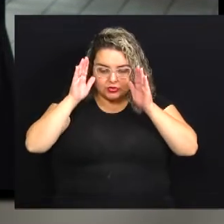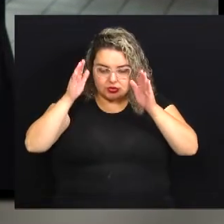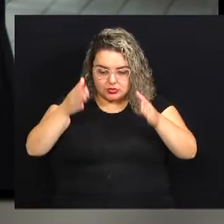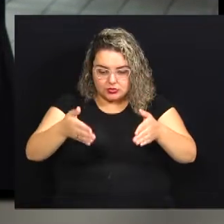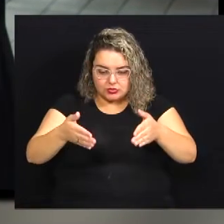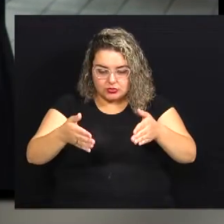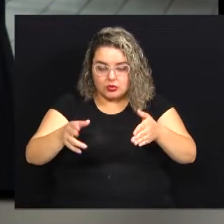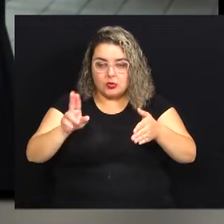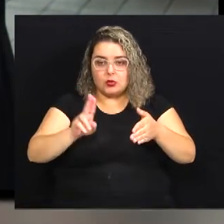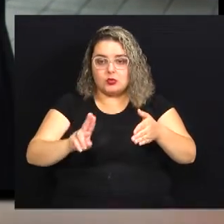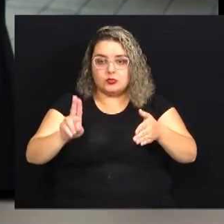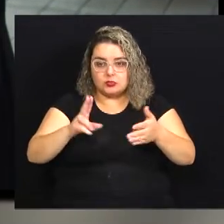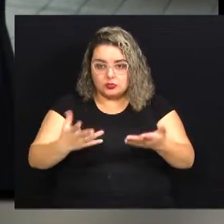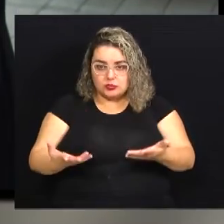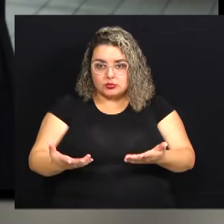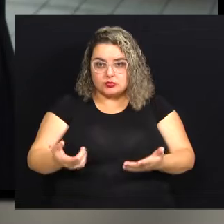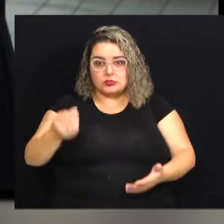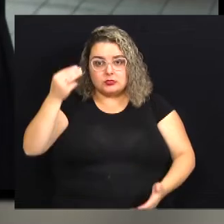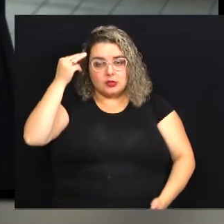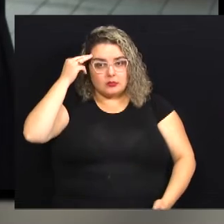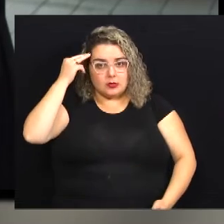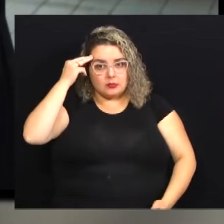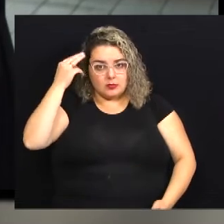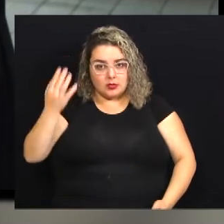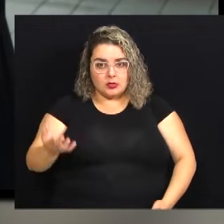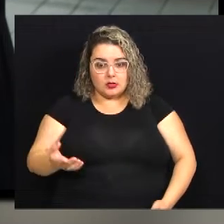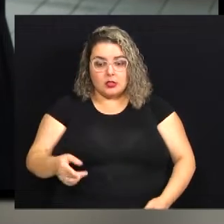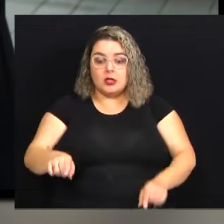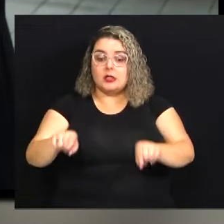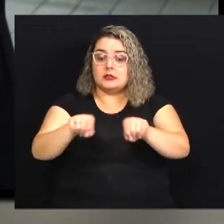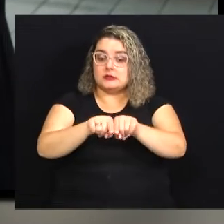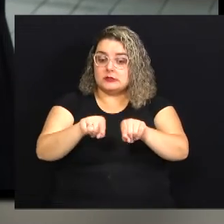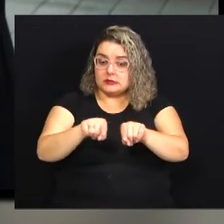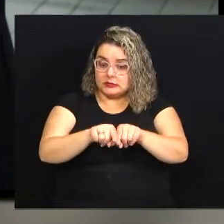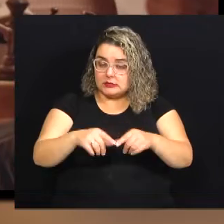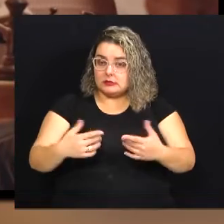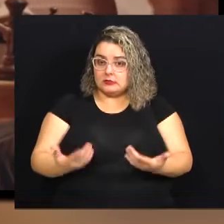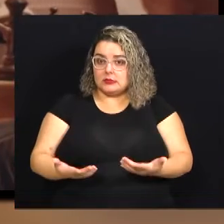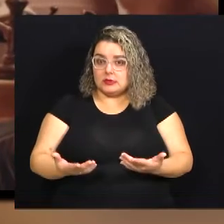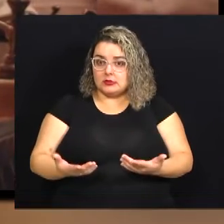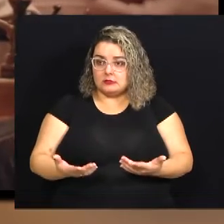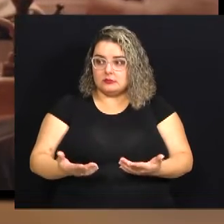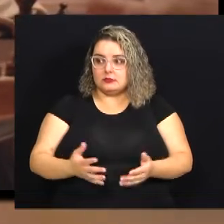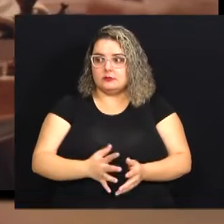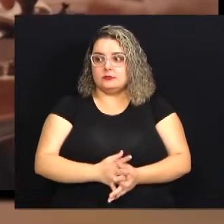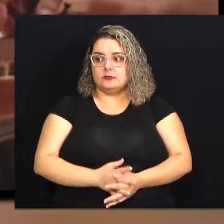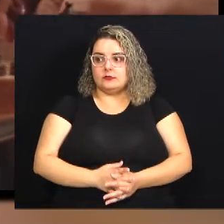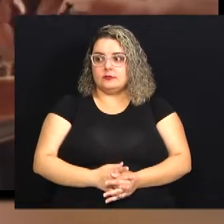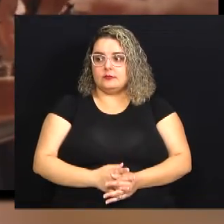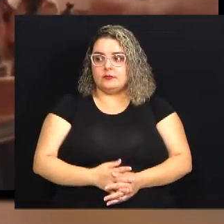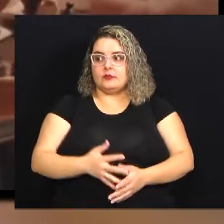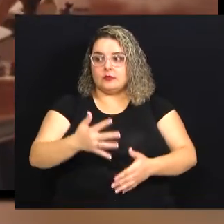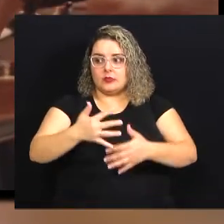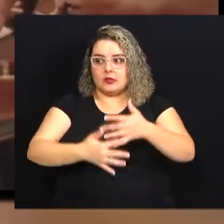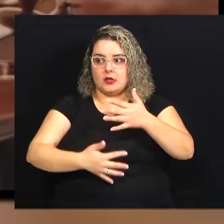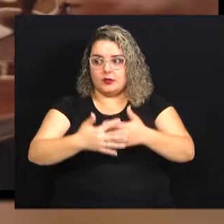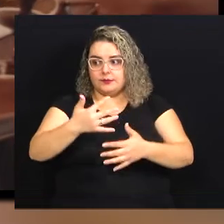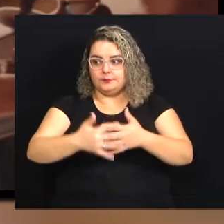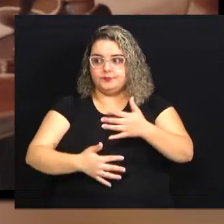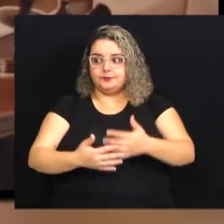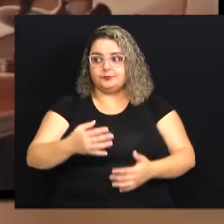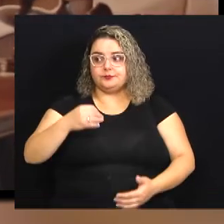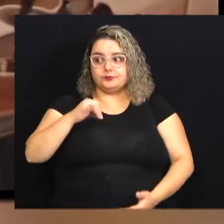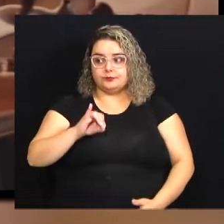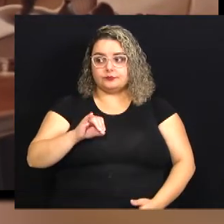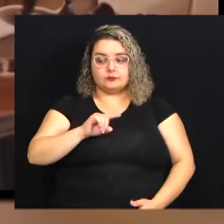concentração, o uso da memória, ela também vai ficar comprometida se